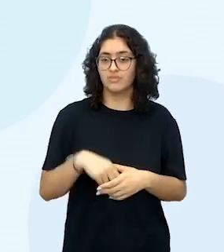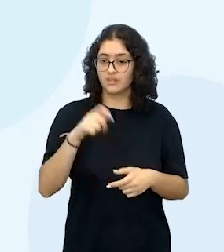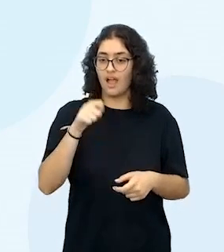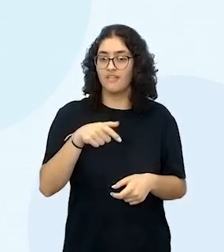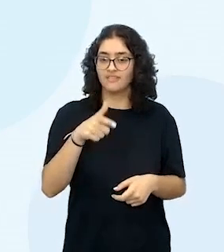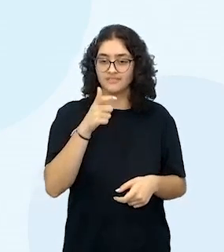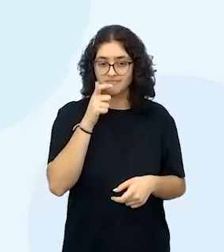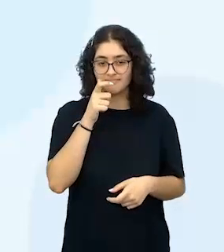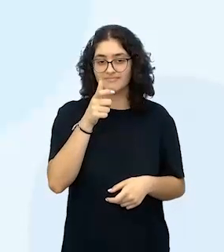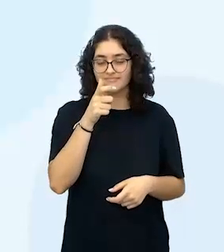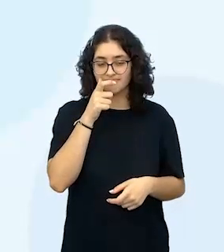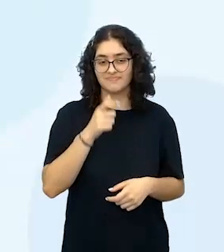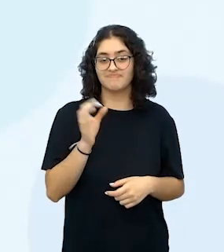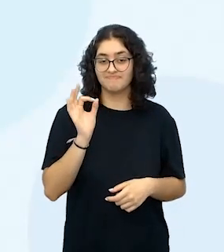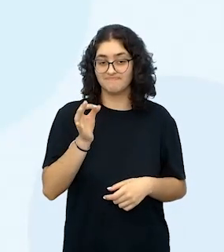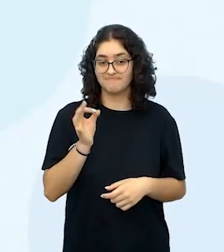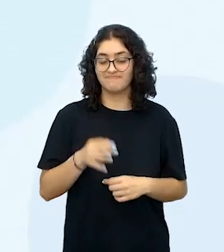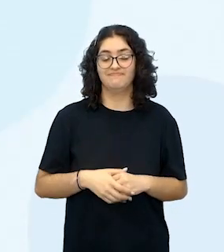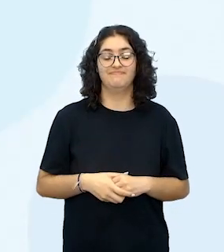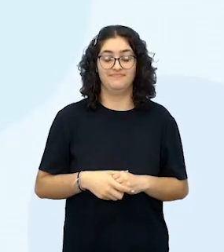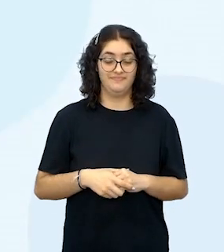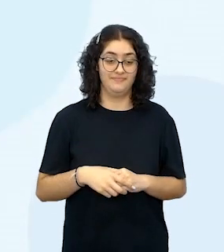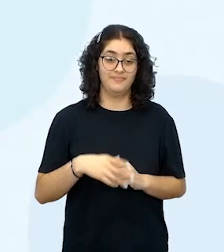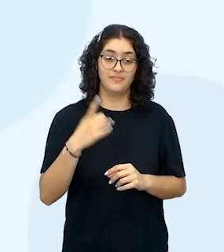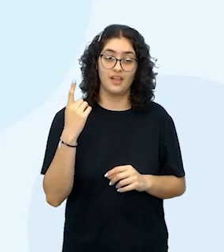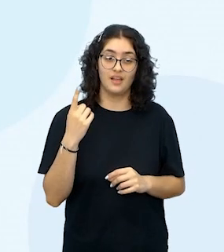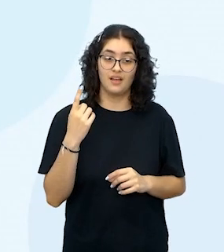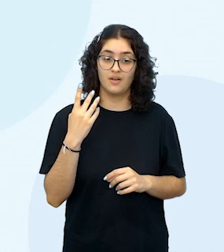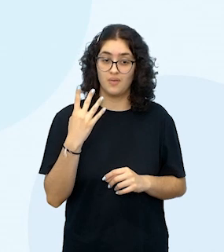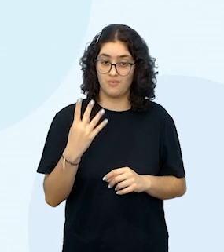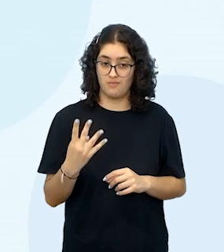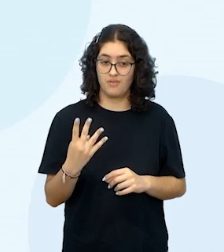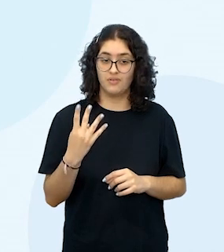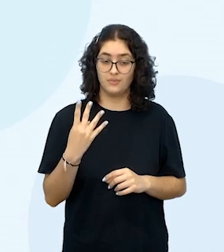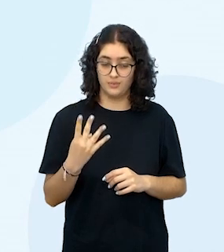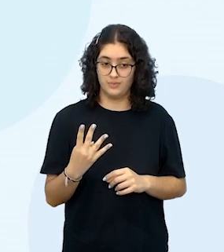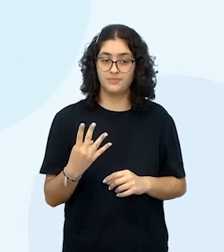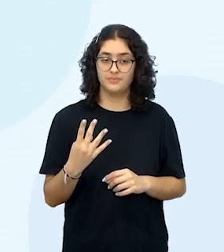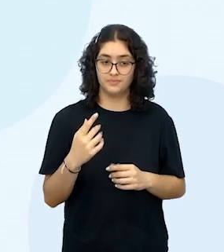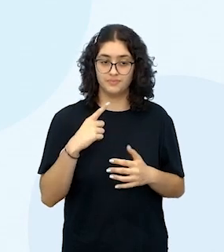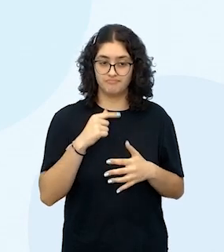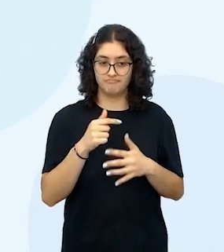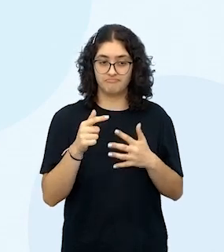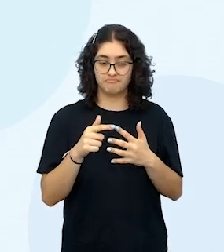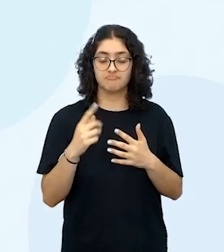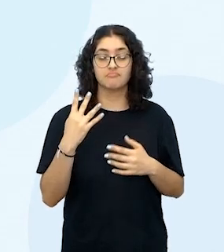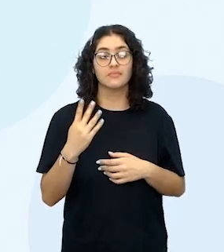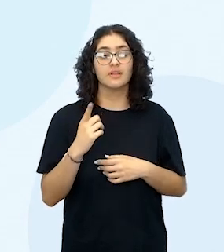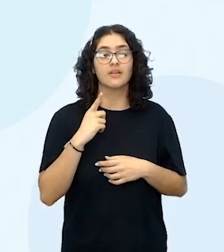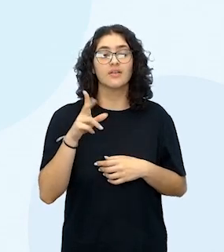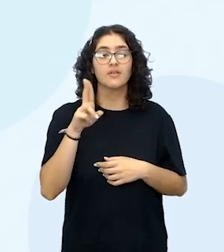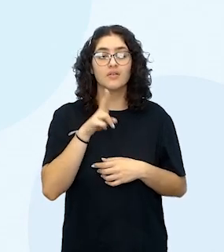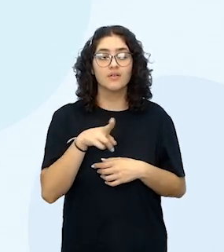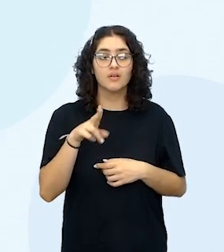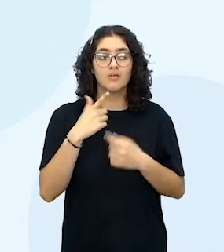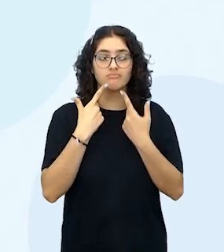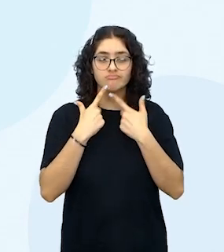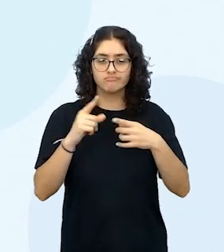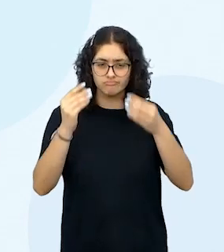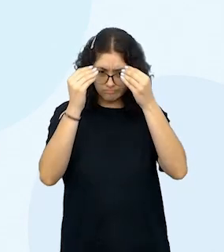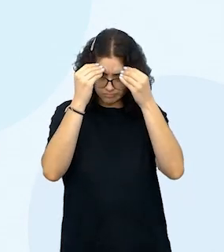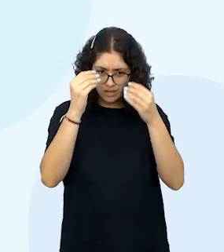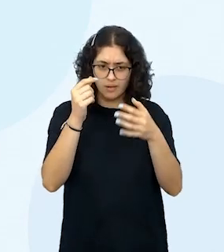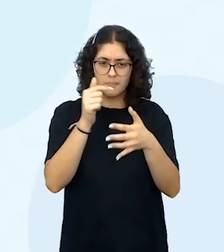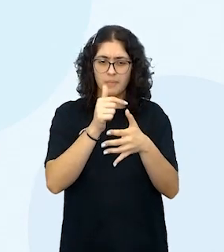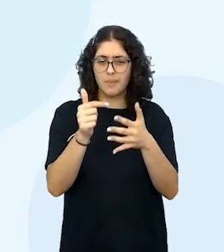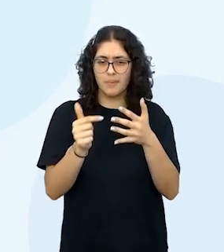Exato. Na competência 4. Isso, já a competência 4 também fala sobre utilizar diferentes linguagens,